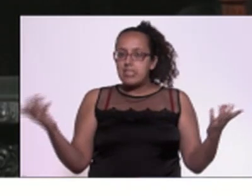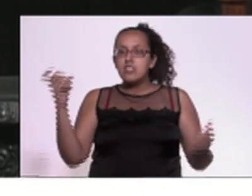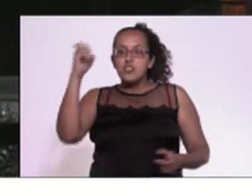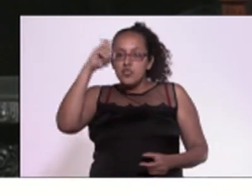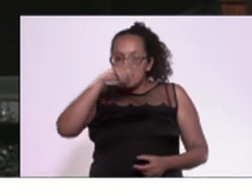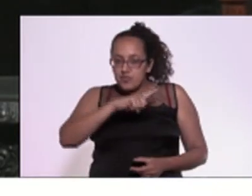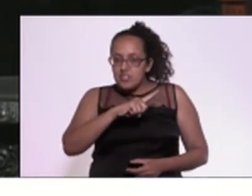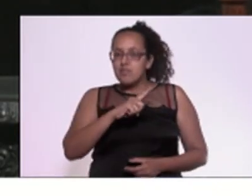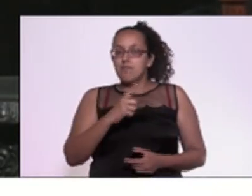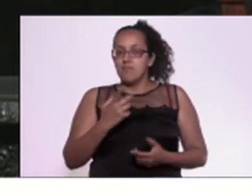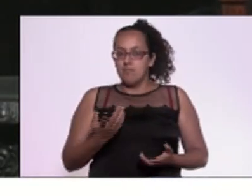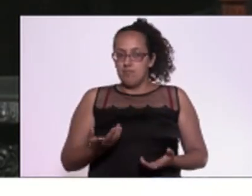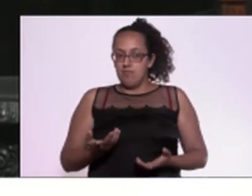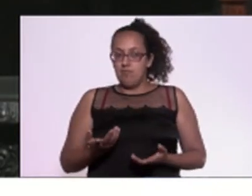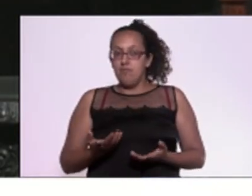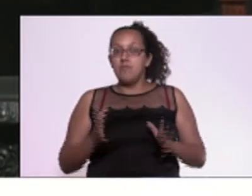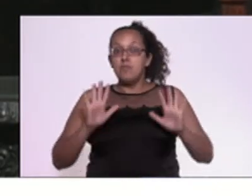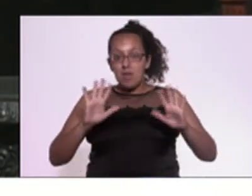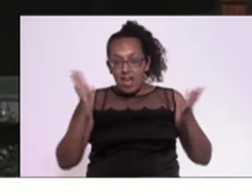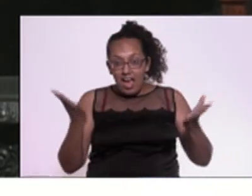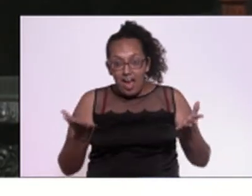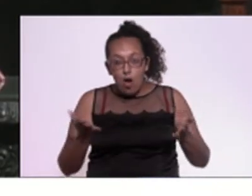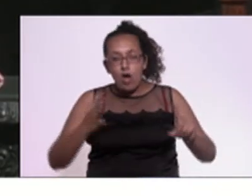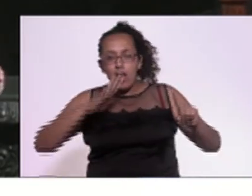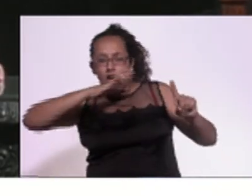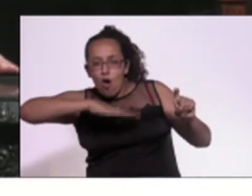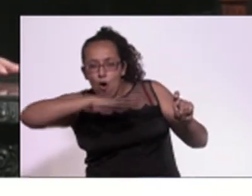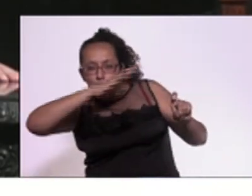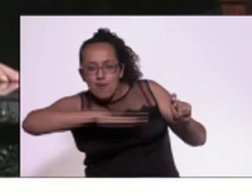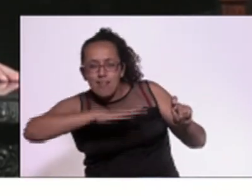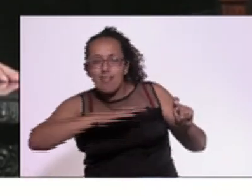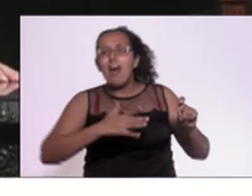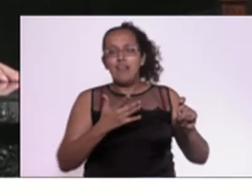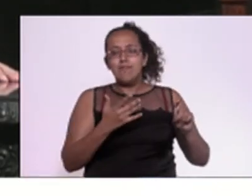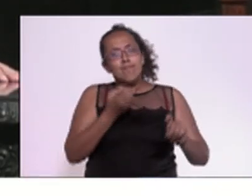diversos projetos culturais e participando do movimento estudantil da região.